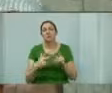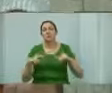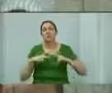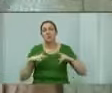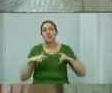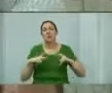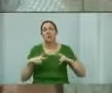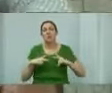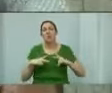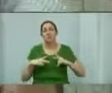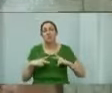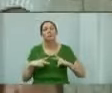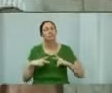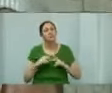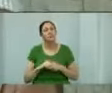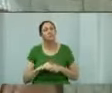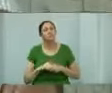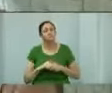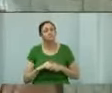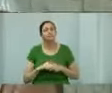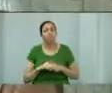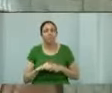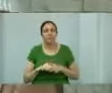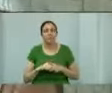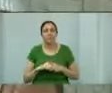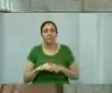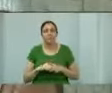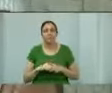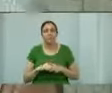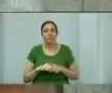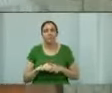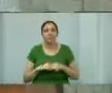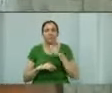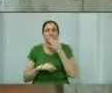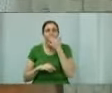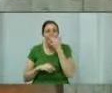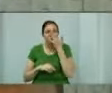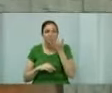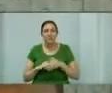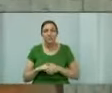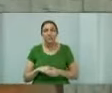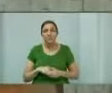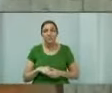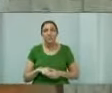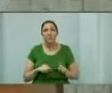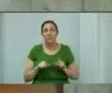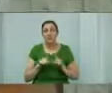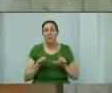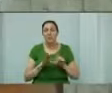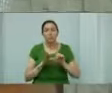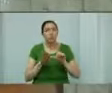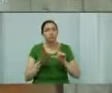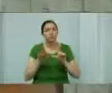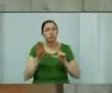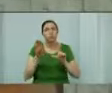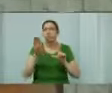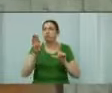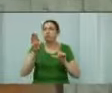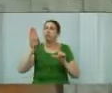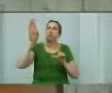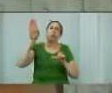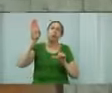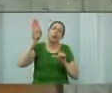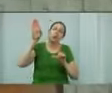também foi aprovada aqui na Câmara de Vereadores, que dá muita agilidade, muito eficiente, mas essa evolução é muito grande, entende? De serviços